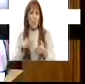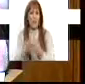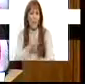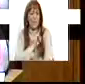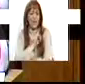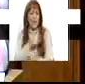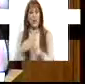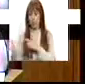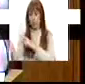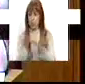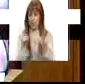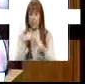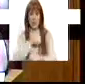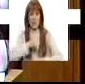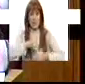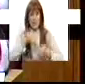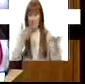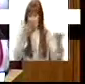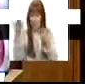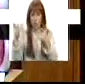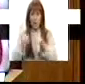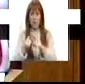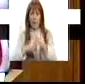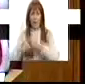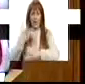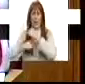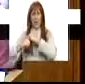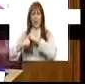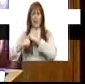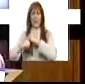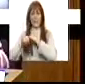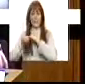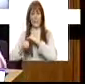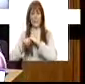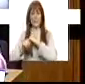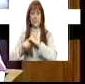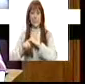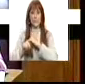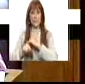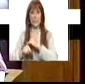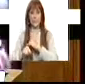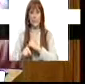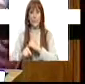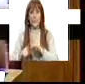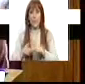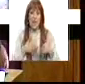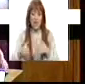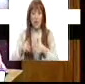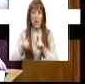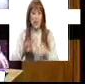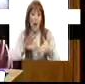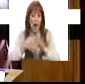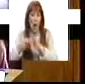privados dos transportes urbanos e recuar nessa estratégia,